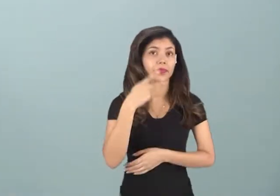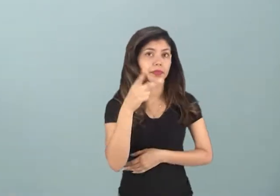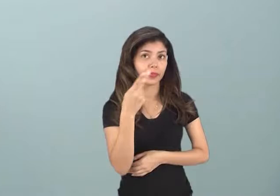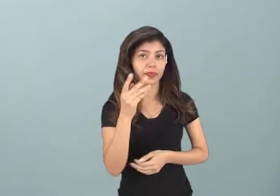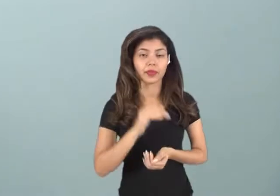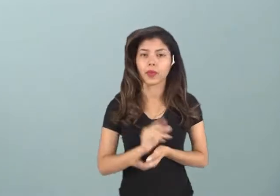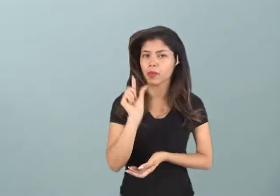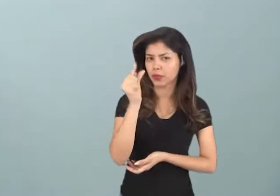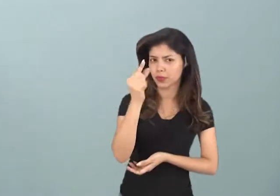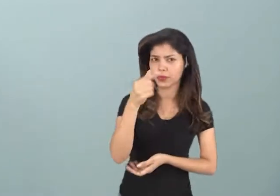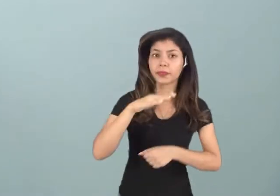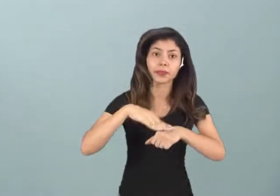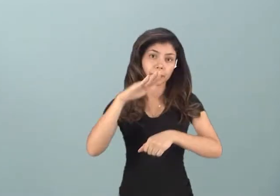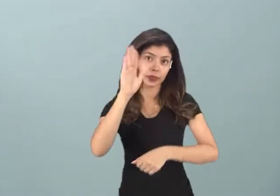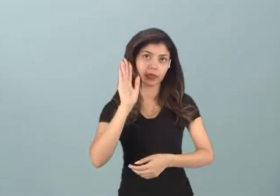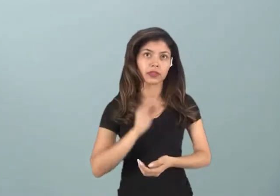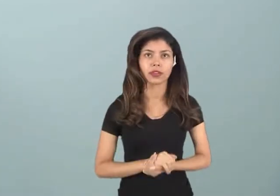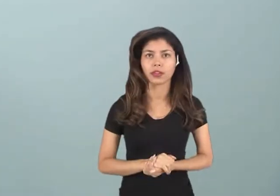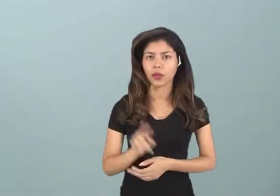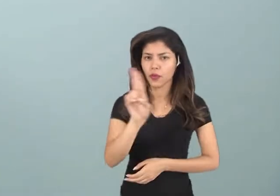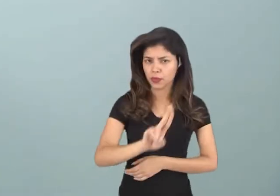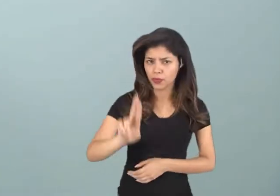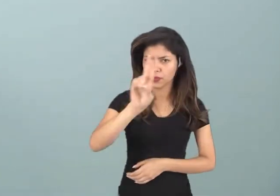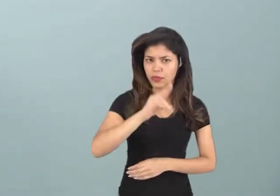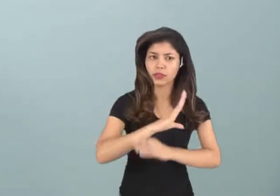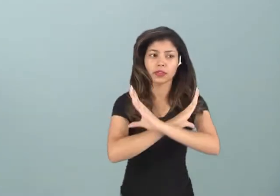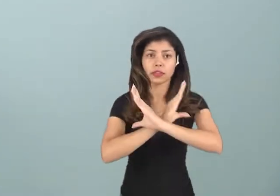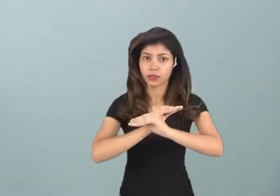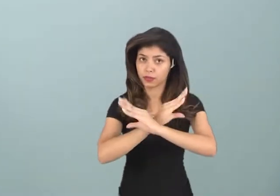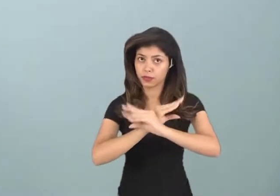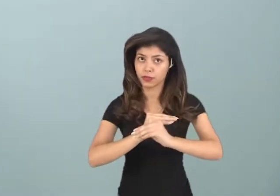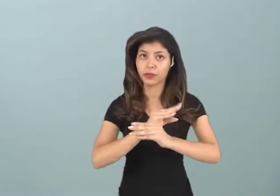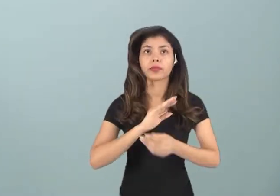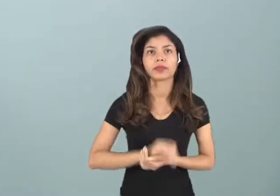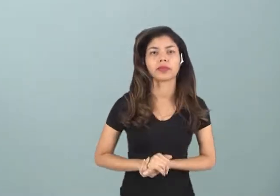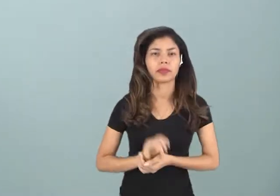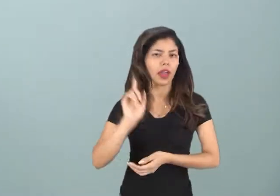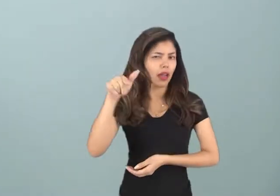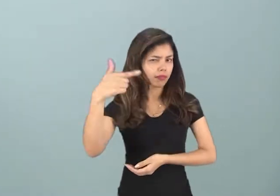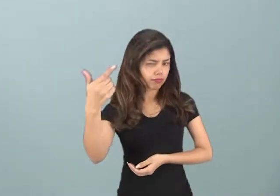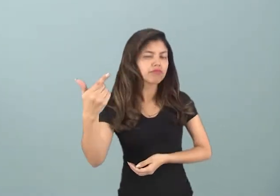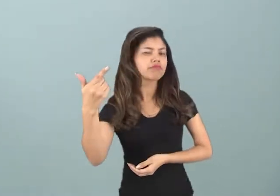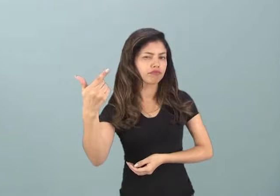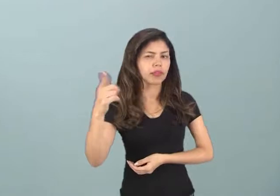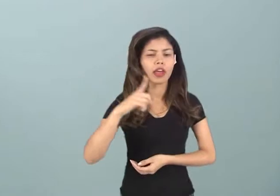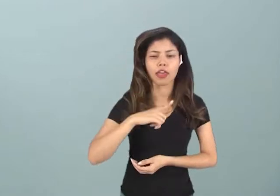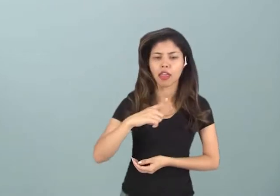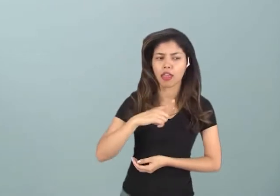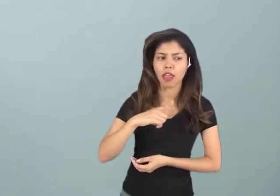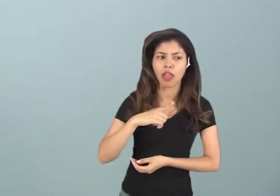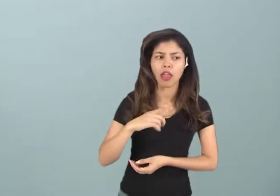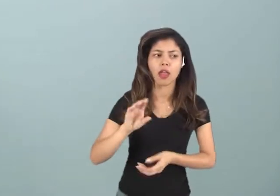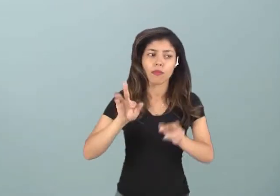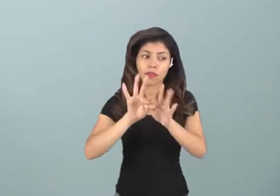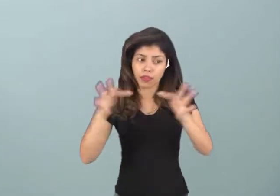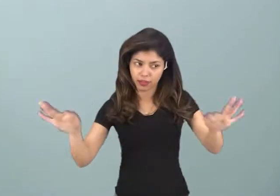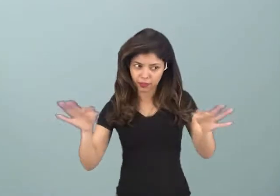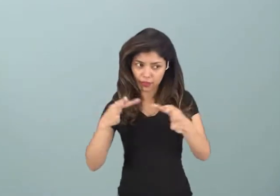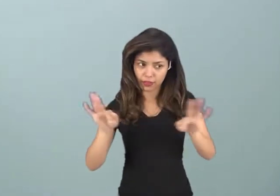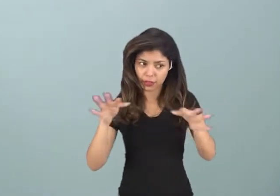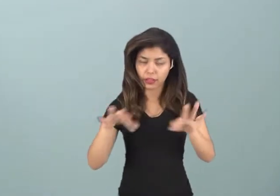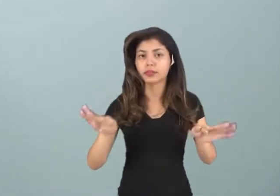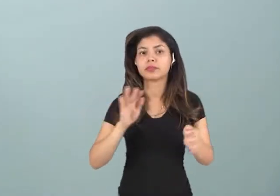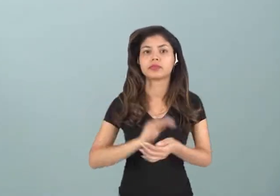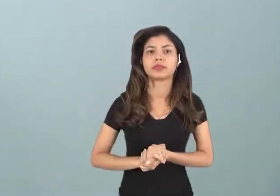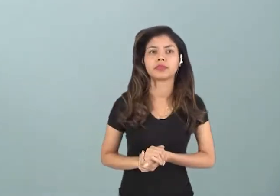falaremos um pouco mais sobre o uso das conjunções, aquelas que empregamos nas orações que são subordinadas,